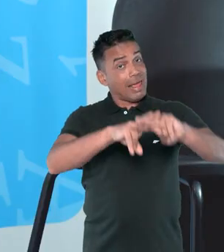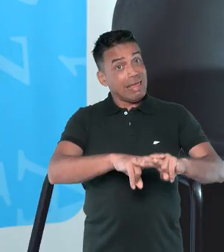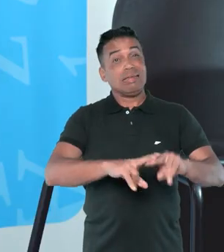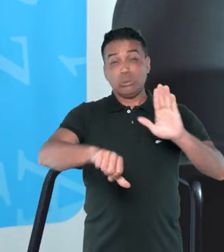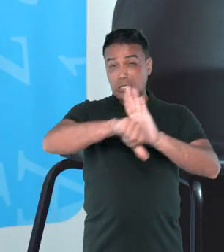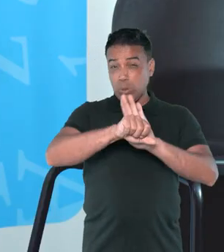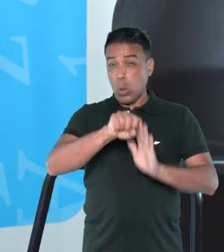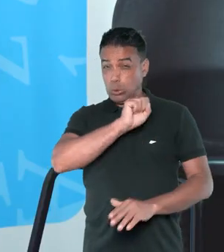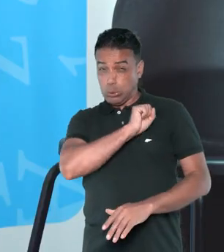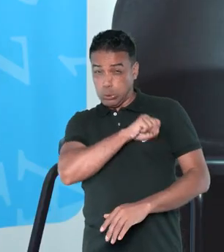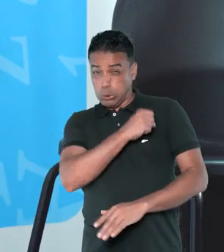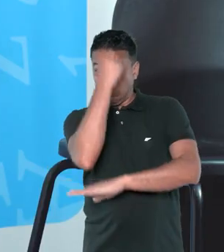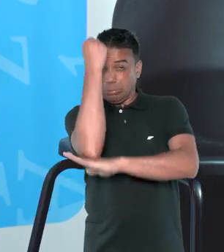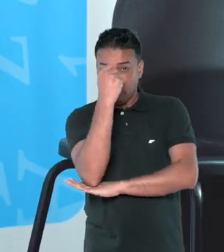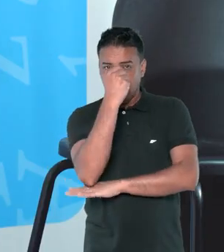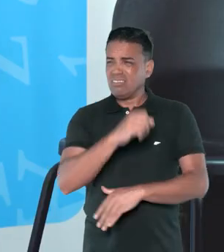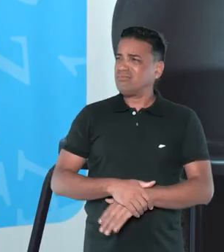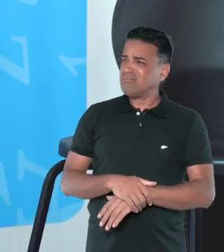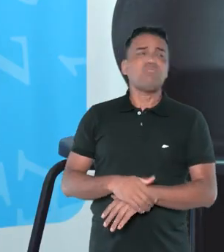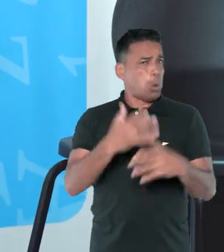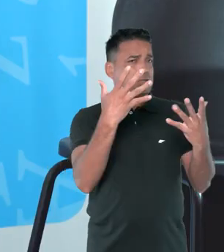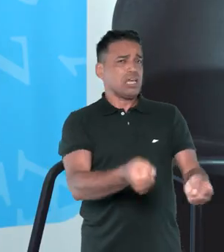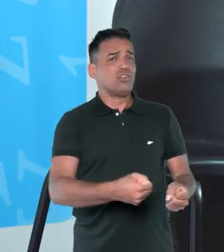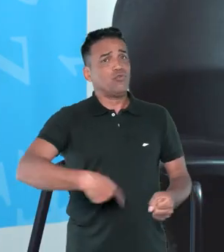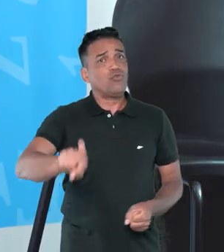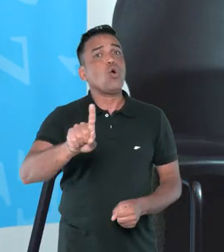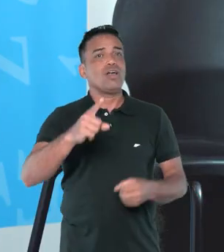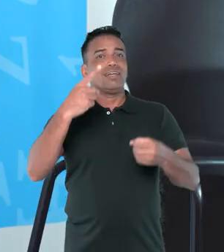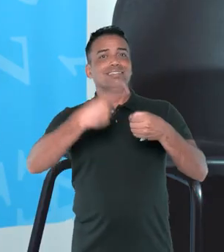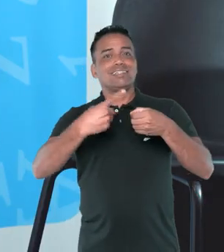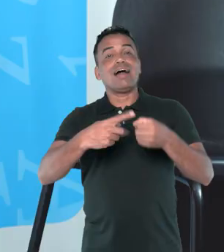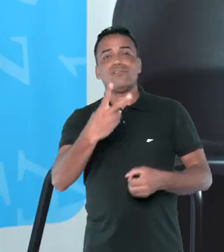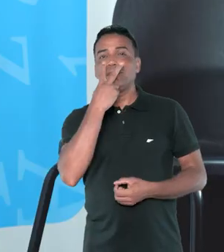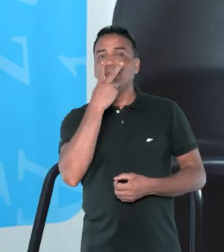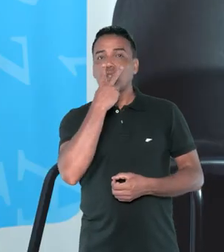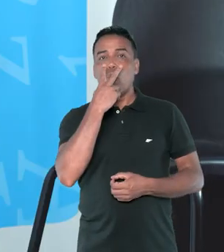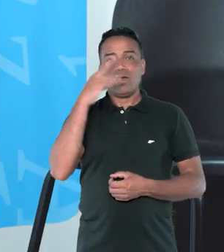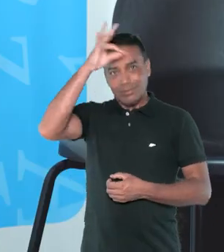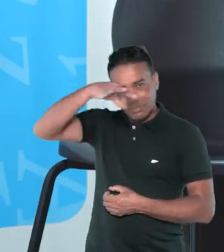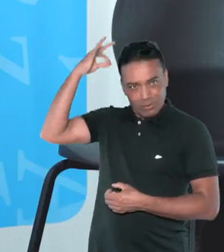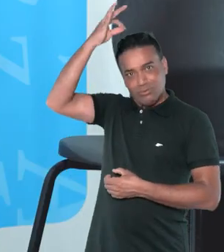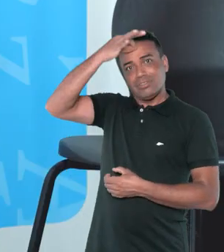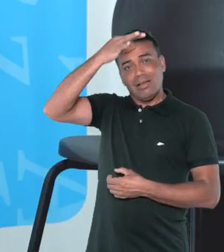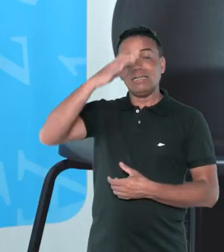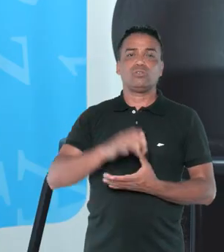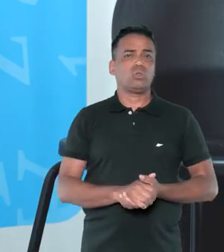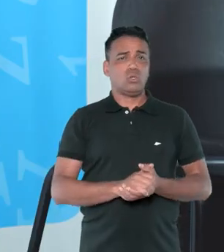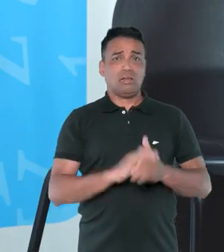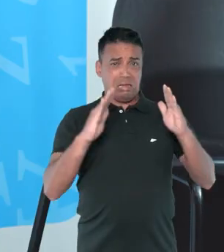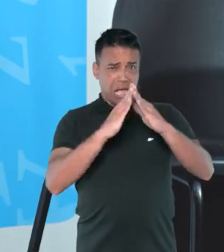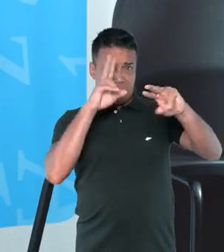eu vou lá. E aí fui para Vitória, cheguei lá, presídio é um negócio muito